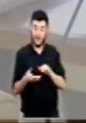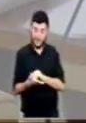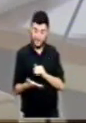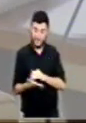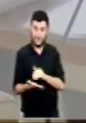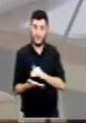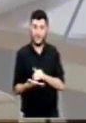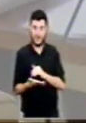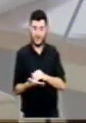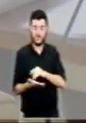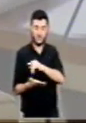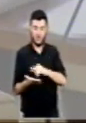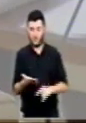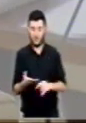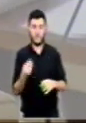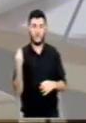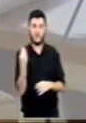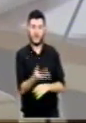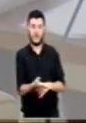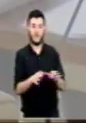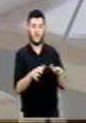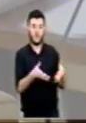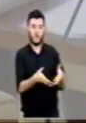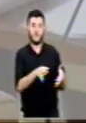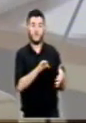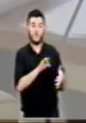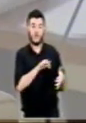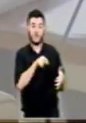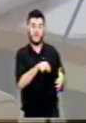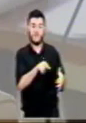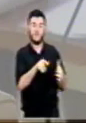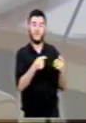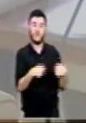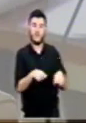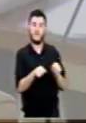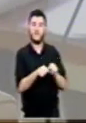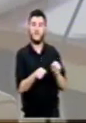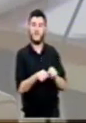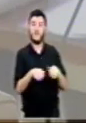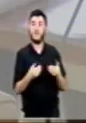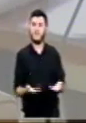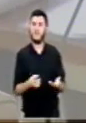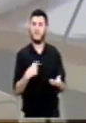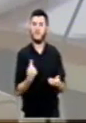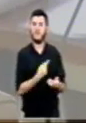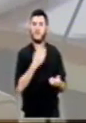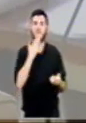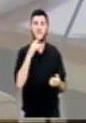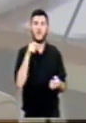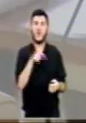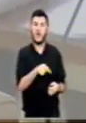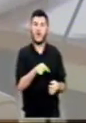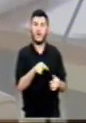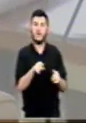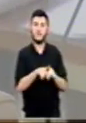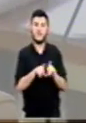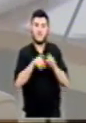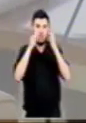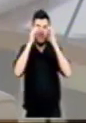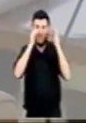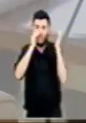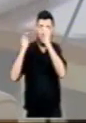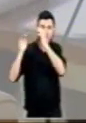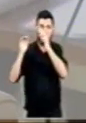não se pode atribuir ao parlamentar automática responsabilidade por fato executado por subordinado. Contudo,